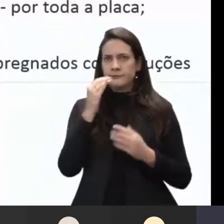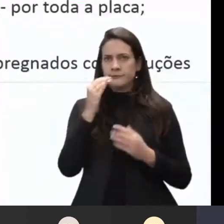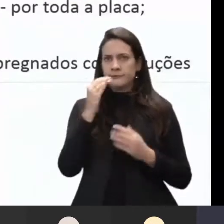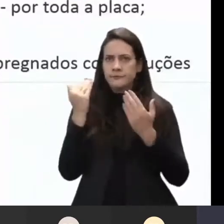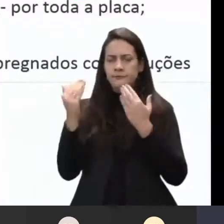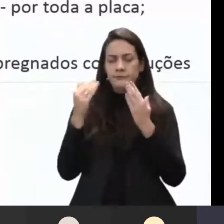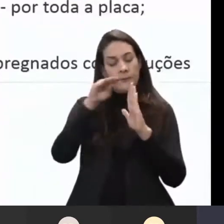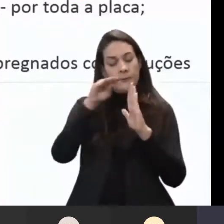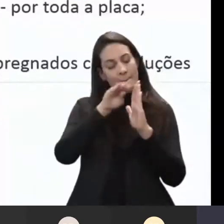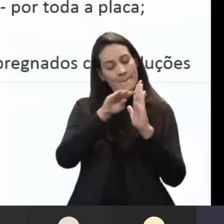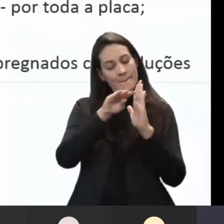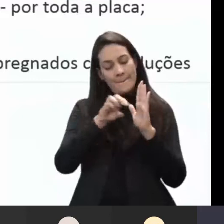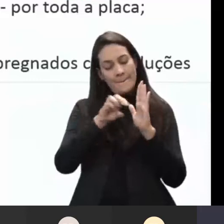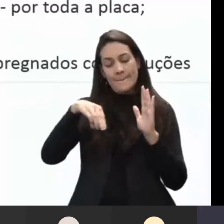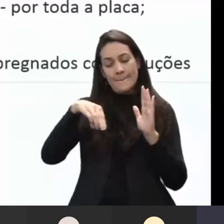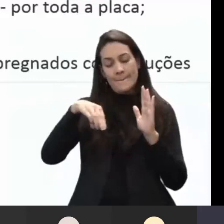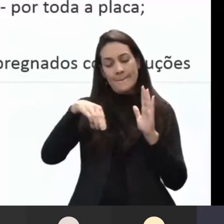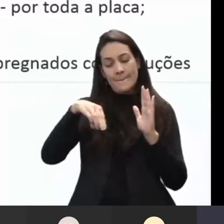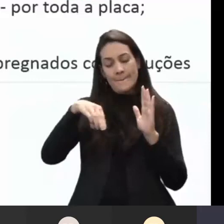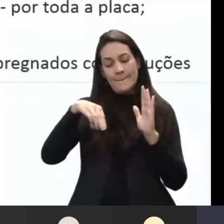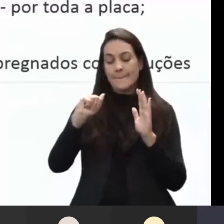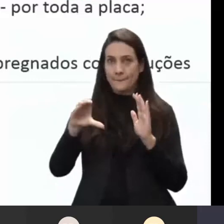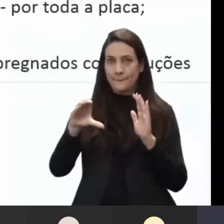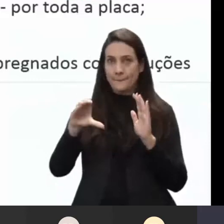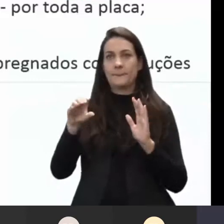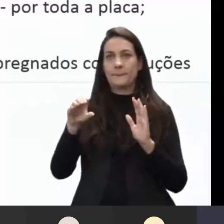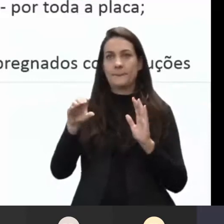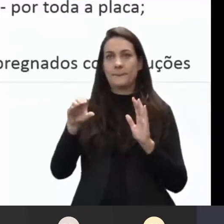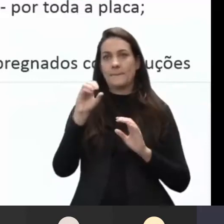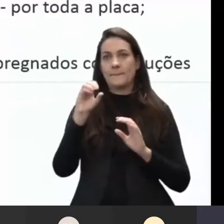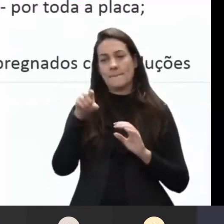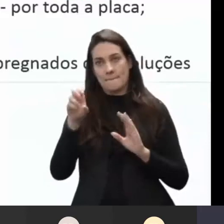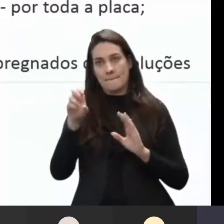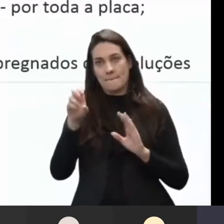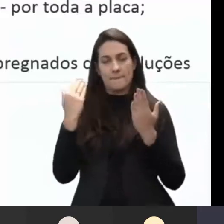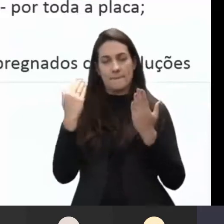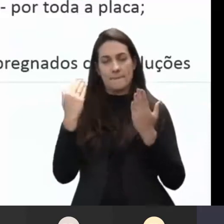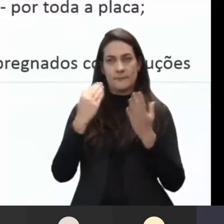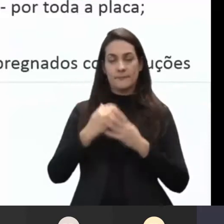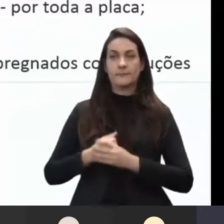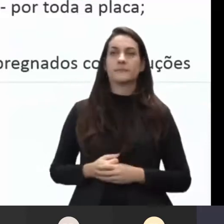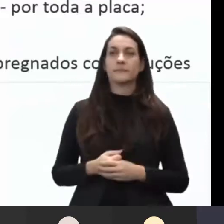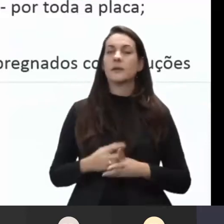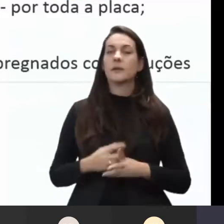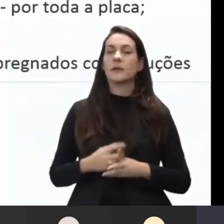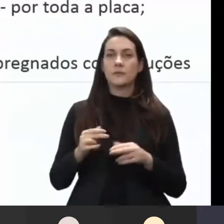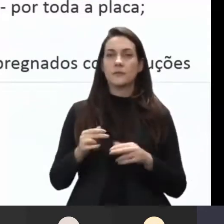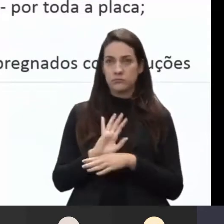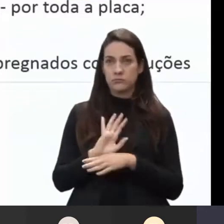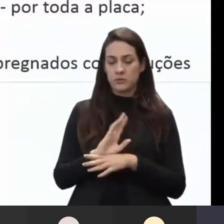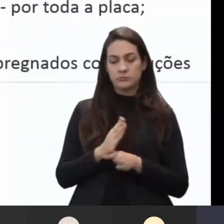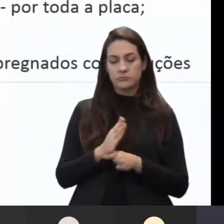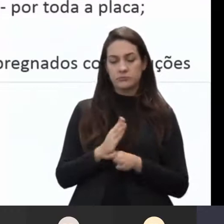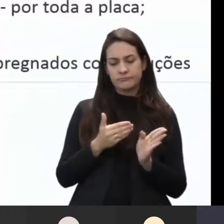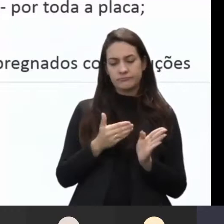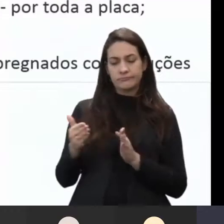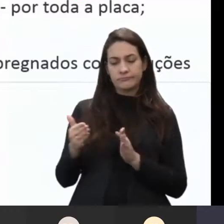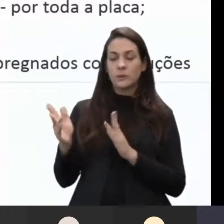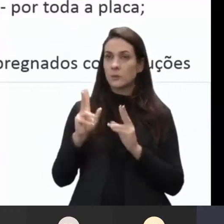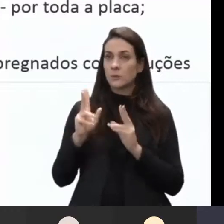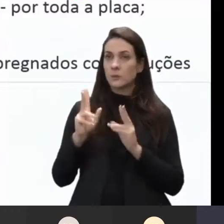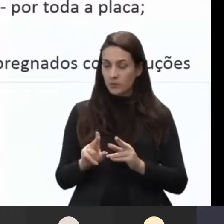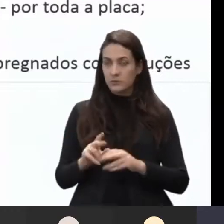a escala 0,5 de McFarland. Então, esse procedimento é o mesmo procedimento que nós acabamos